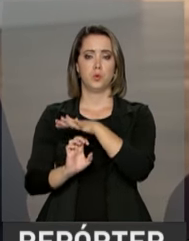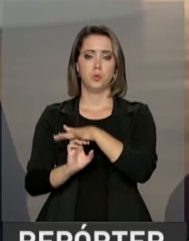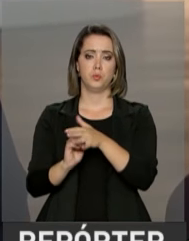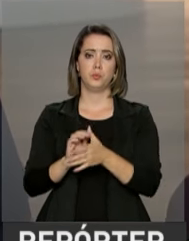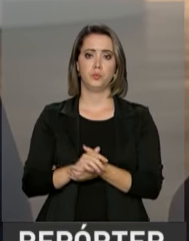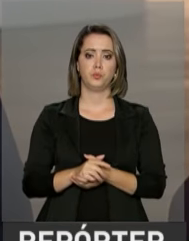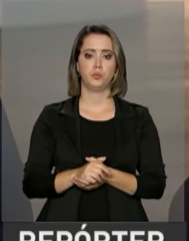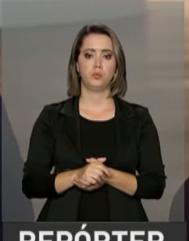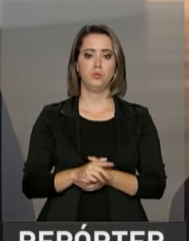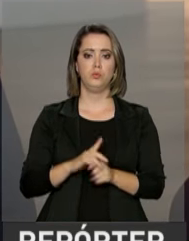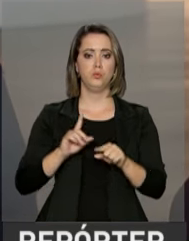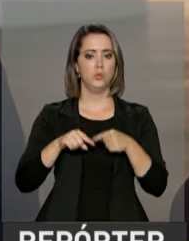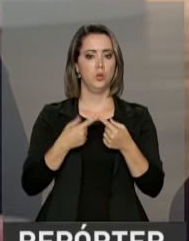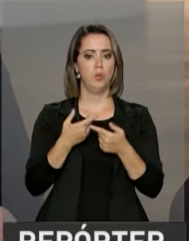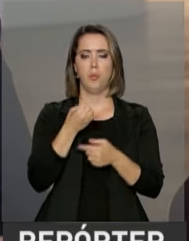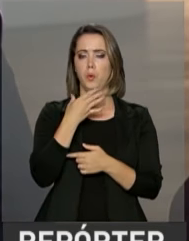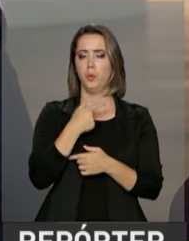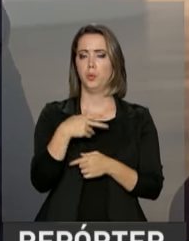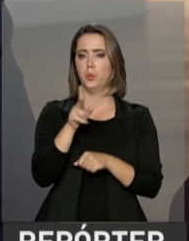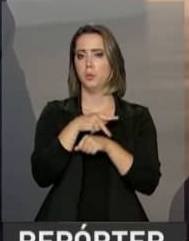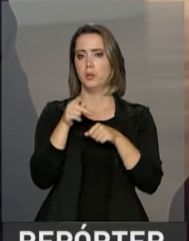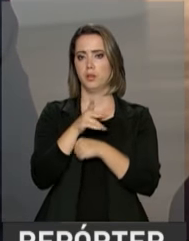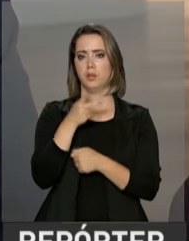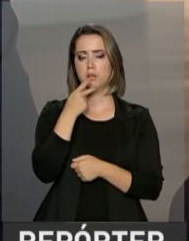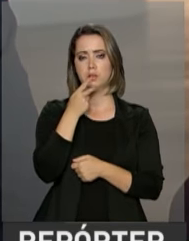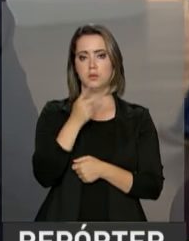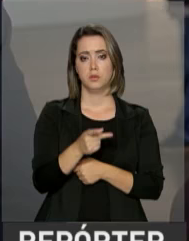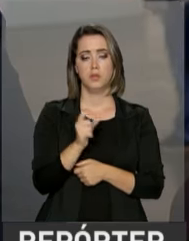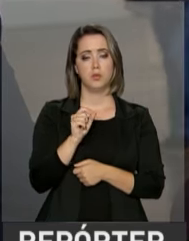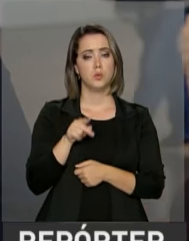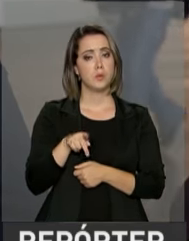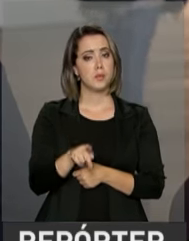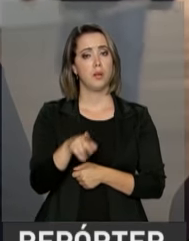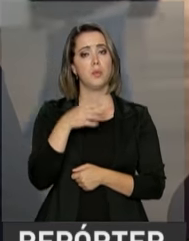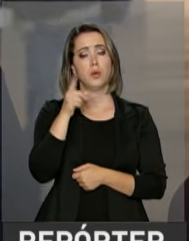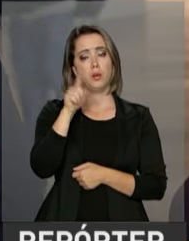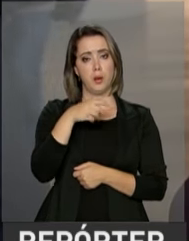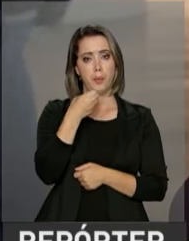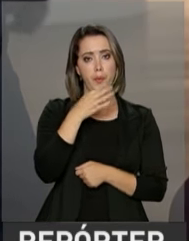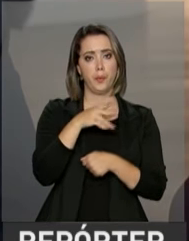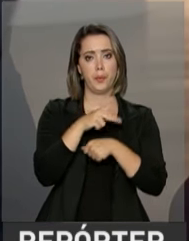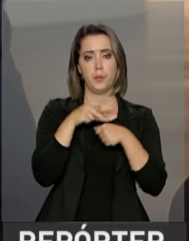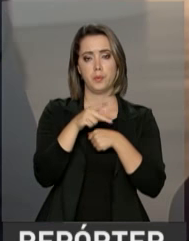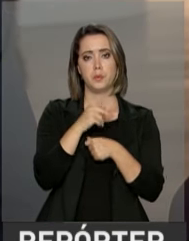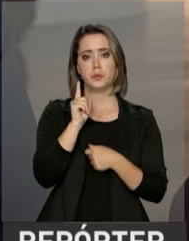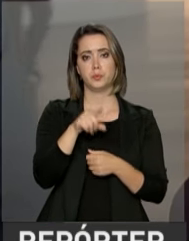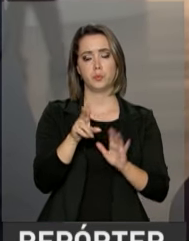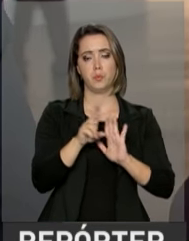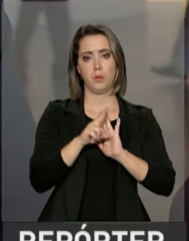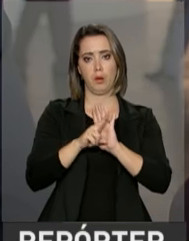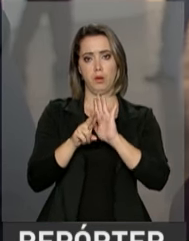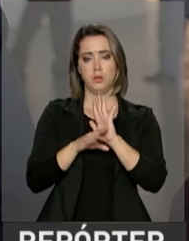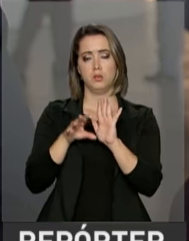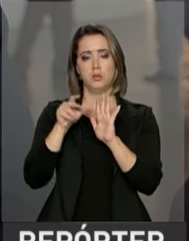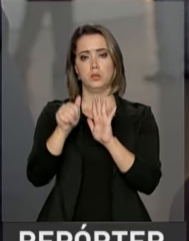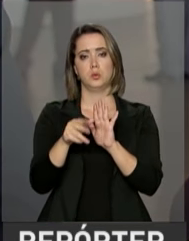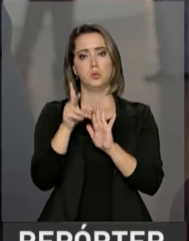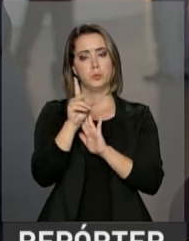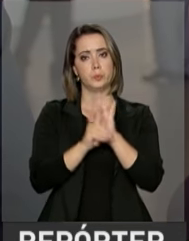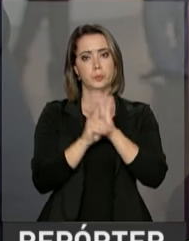benefícios para o país. Eu tenho dito isso com muita frequência, né? Tenho dito com muita frequência que as regras todas do direito